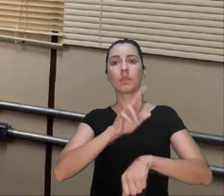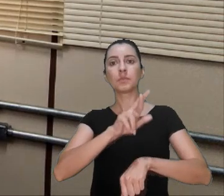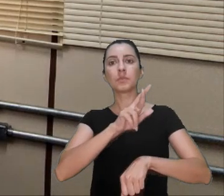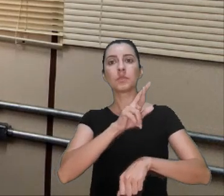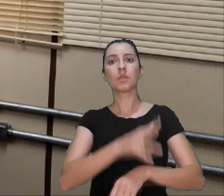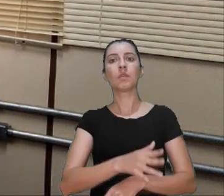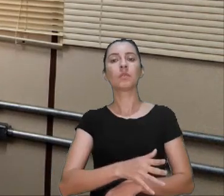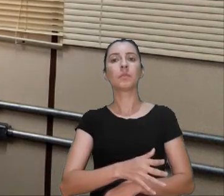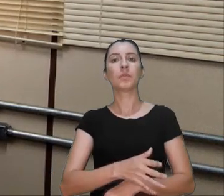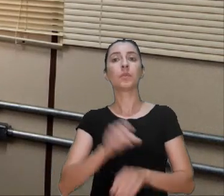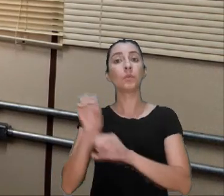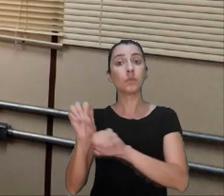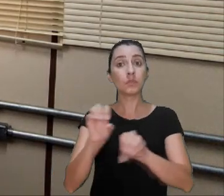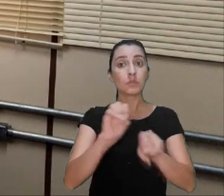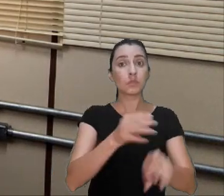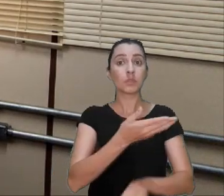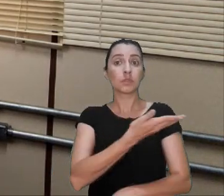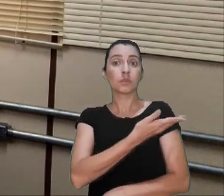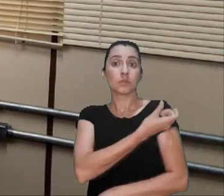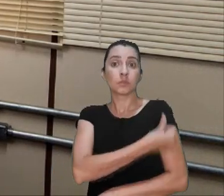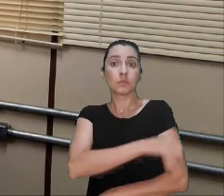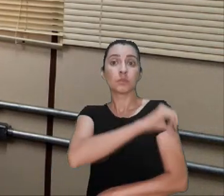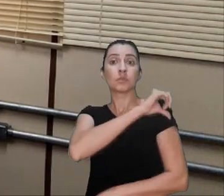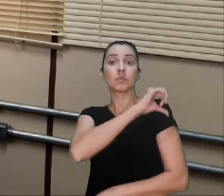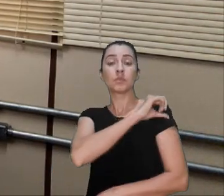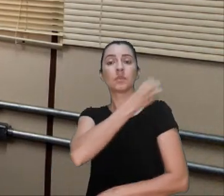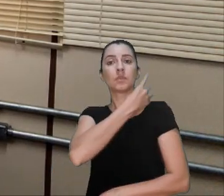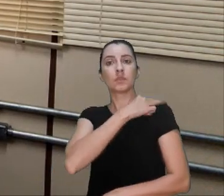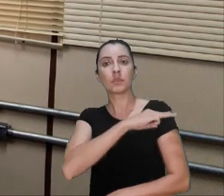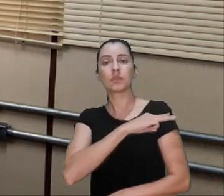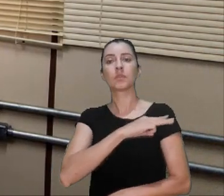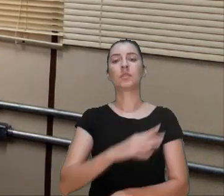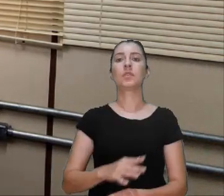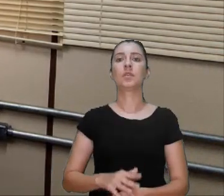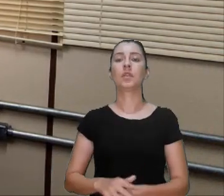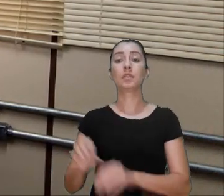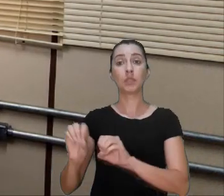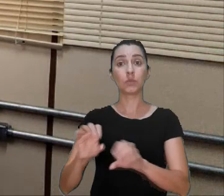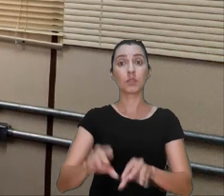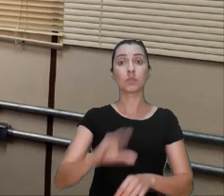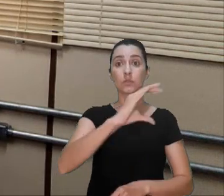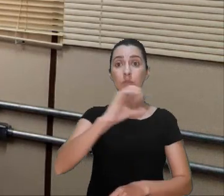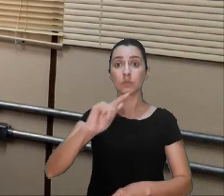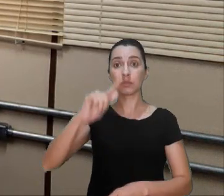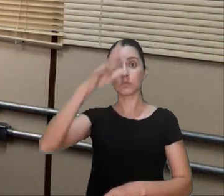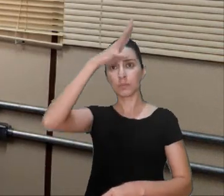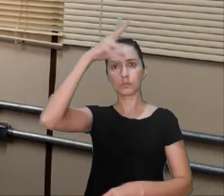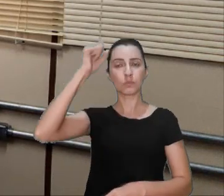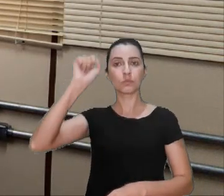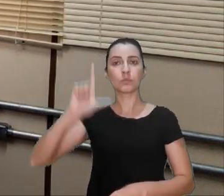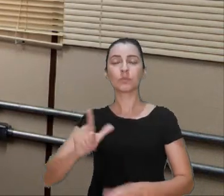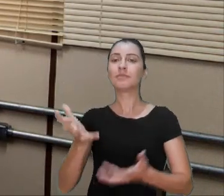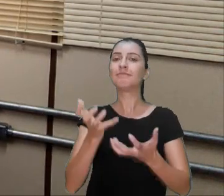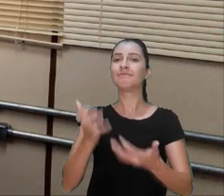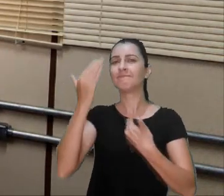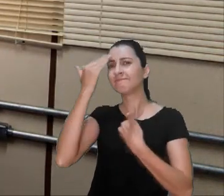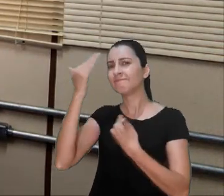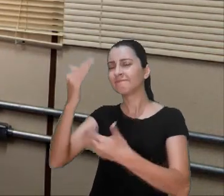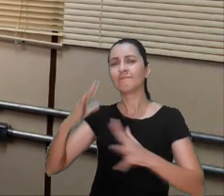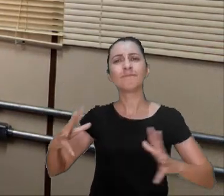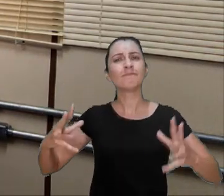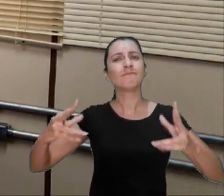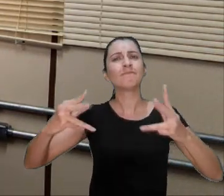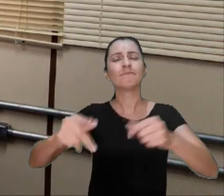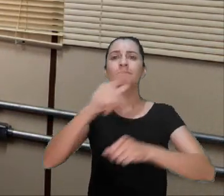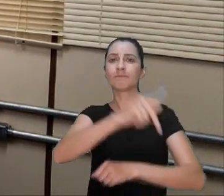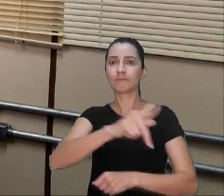professora e gerente do ensino fundamental e médio da Rede Municipal de Educação de Campo Grande MS, gostaria